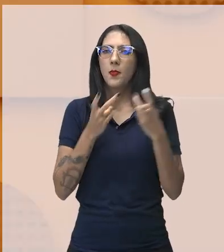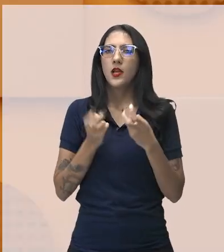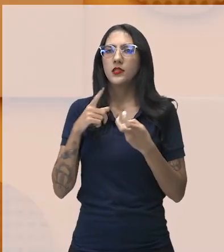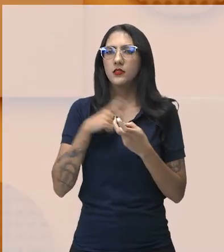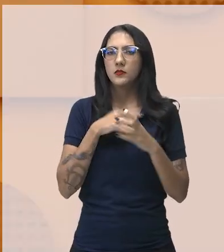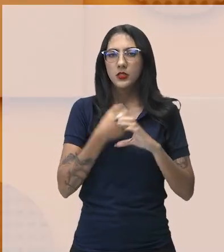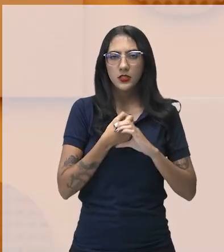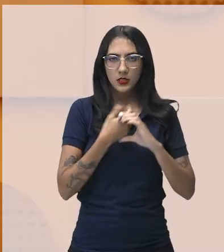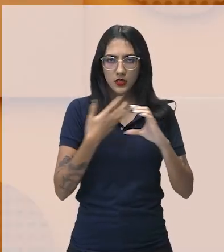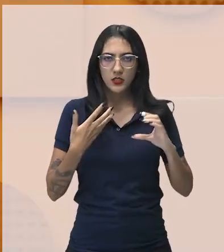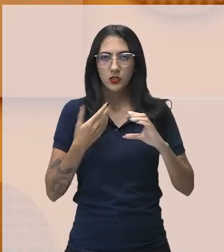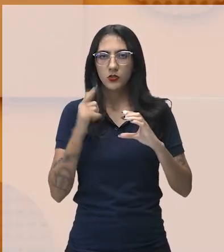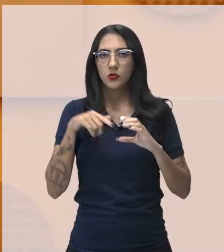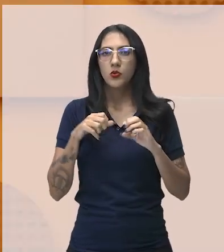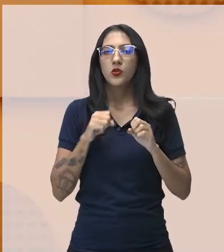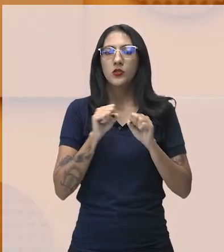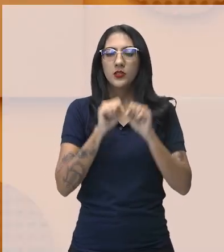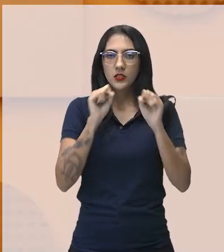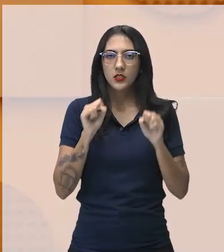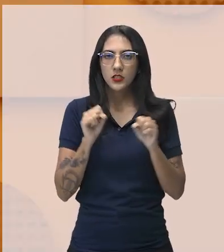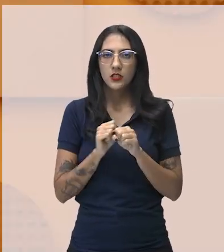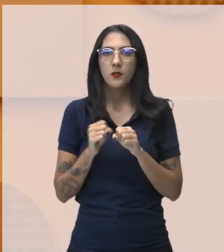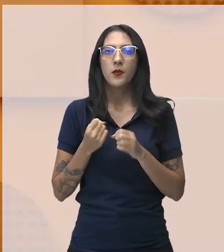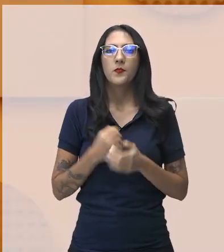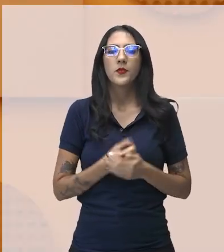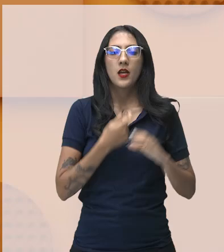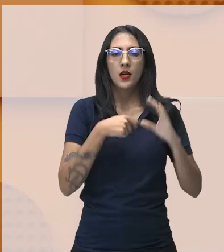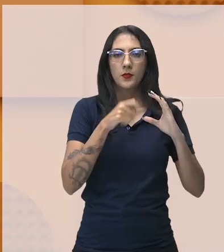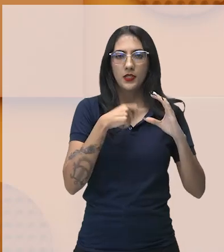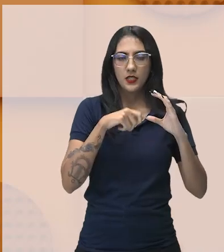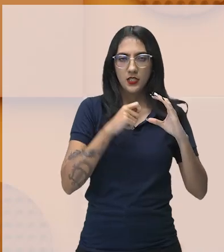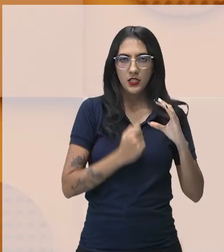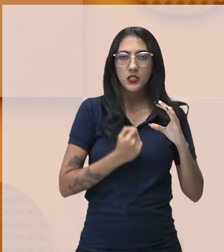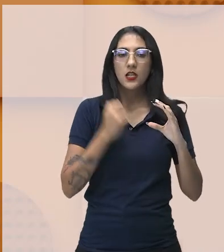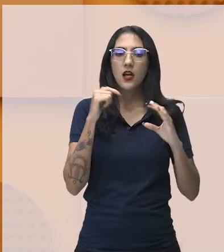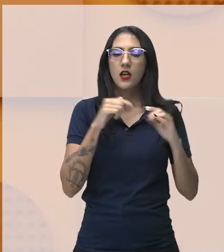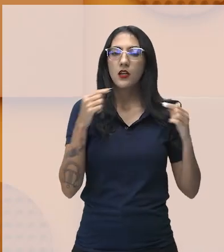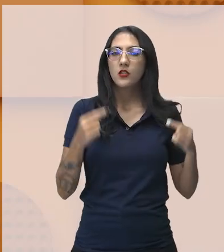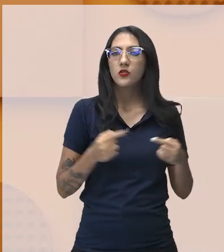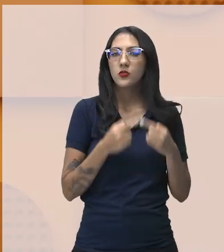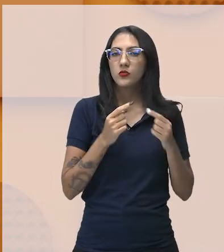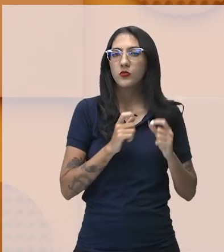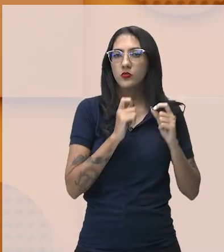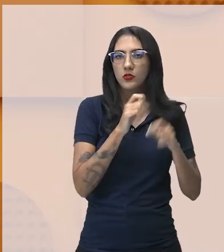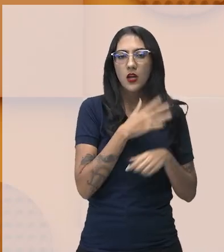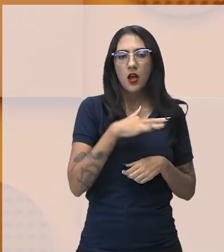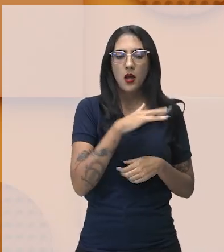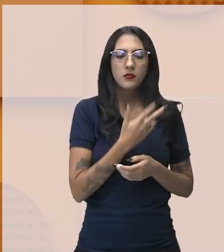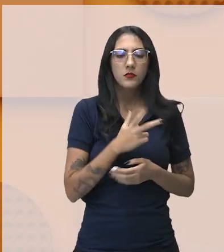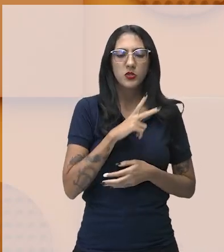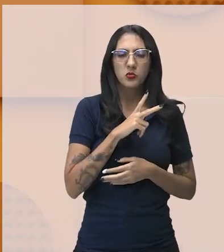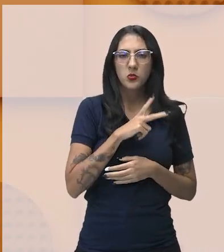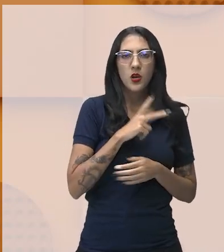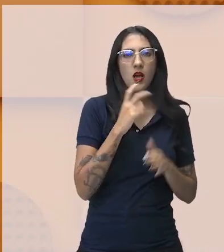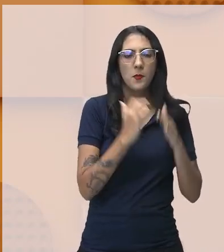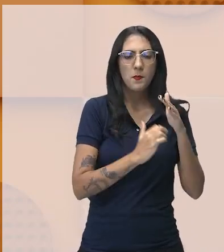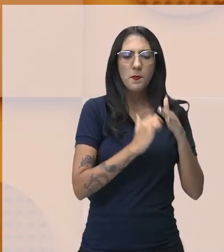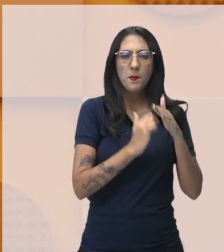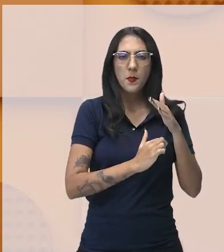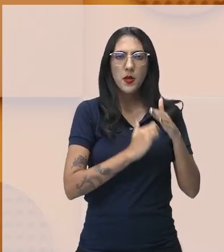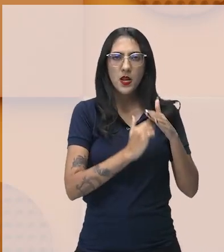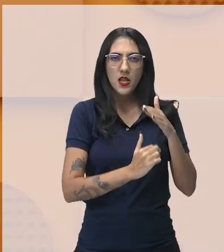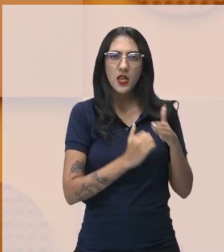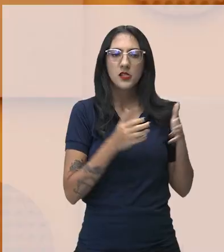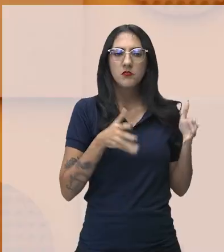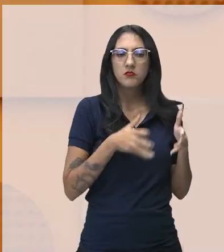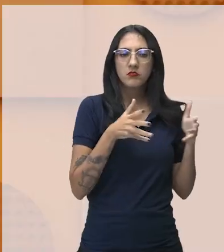do sistema capitalista e do sistema socialista. Um ligado ao a propriedade privada, né, as empresas